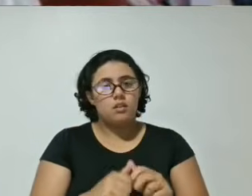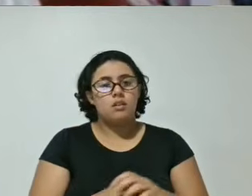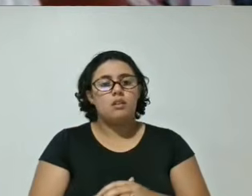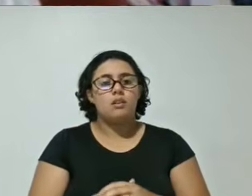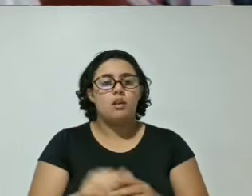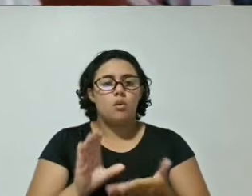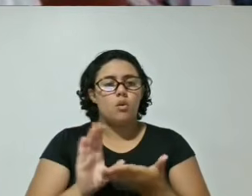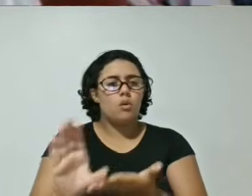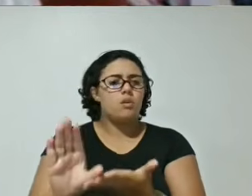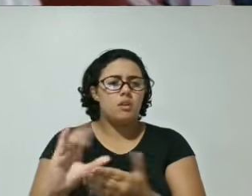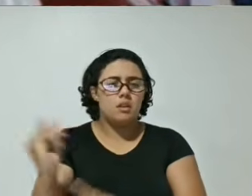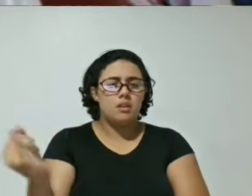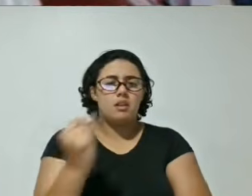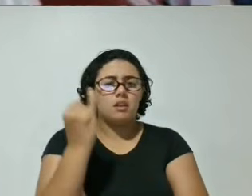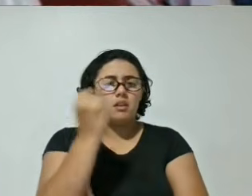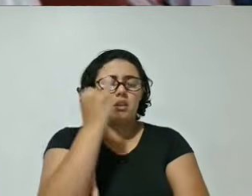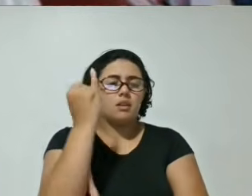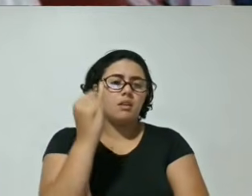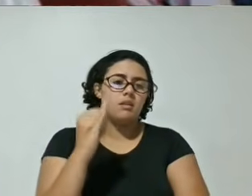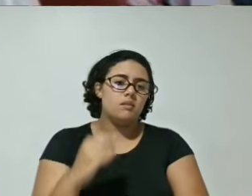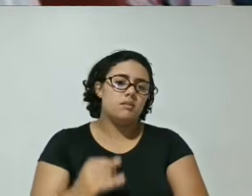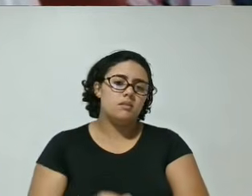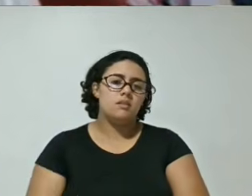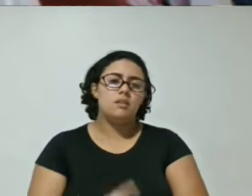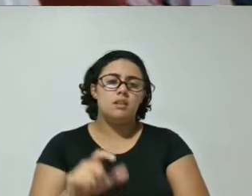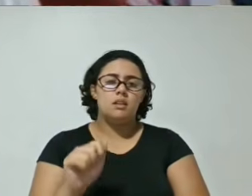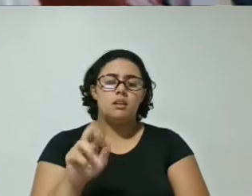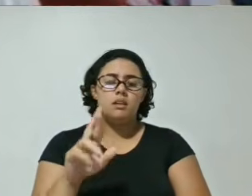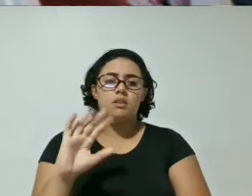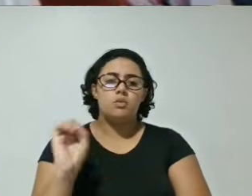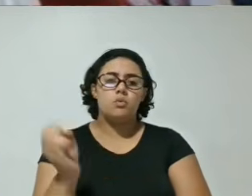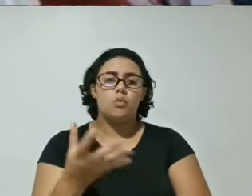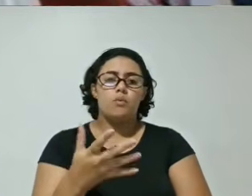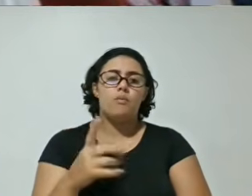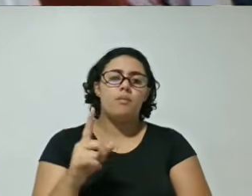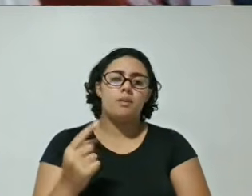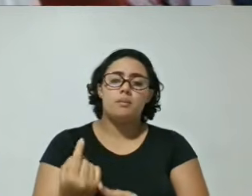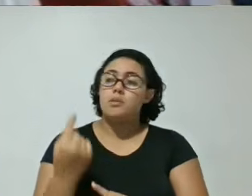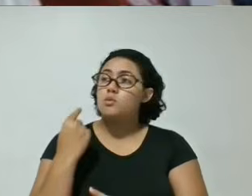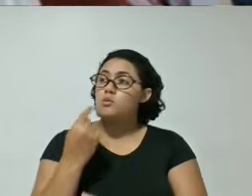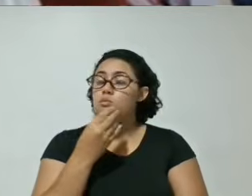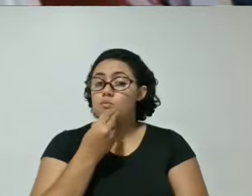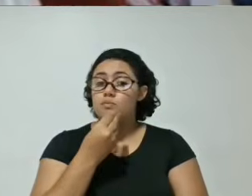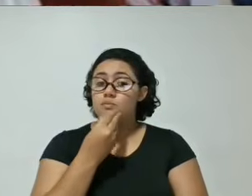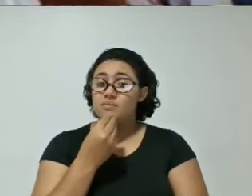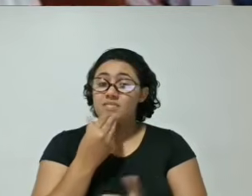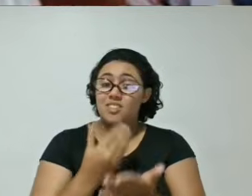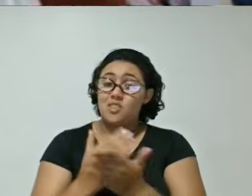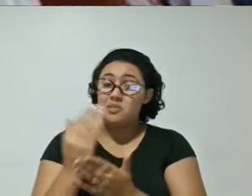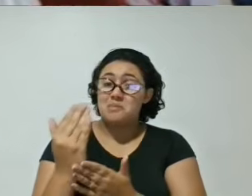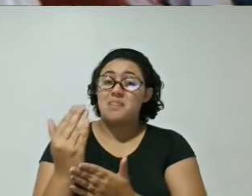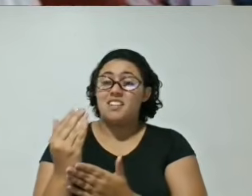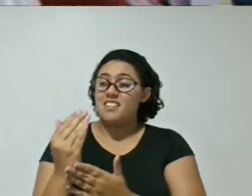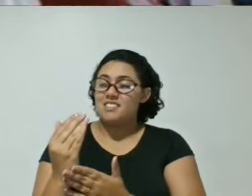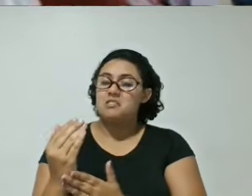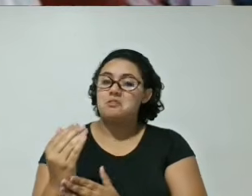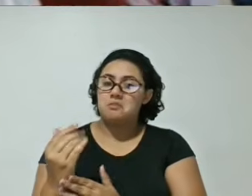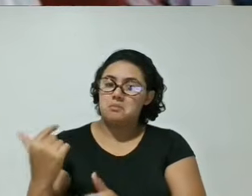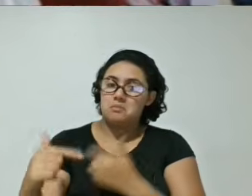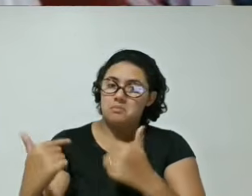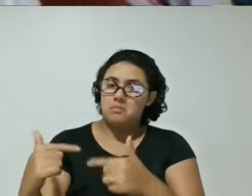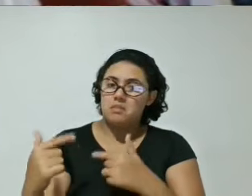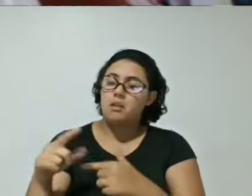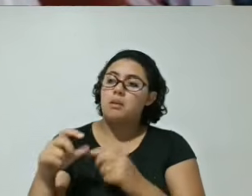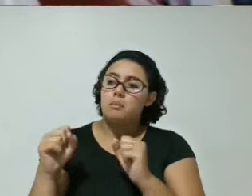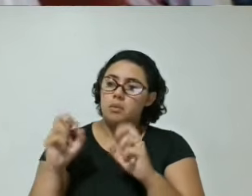contribuição do Marco Lobo, né, que esteve aqui presente com a gente, o cara que está aqui desde o início dessa história que eu estou contando aqui toda, né? Então é uma pessoa que eu respeito